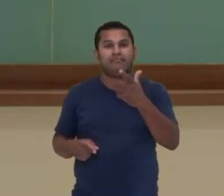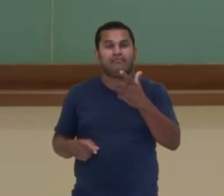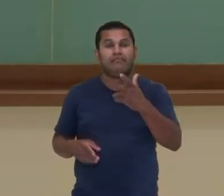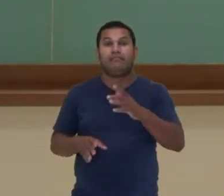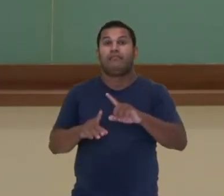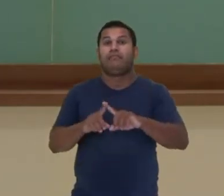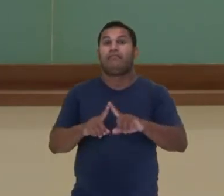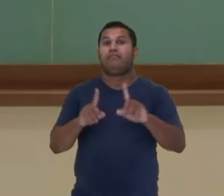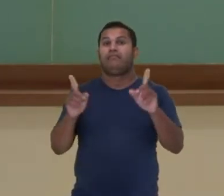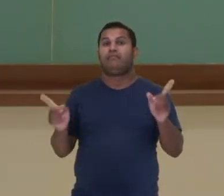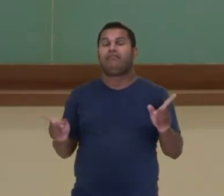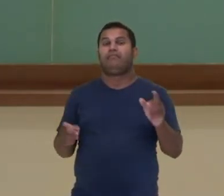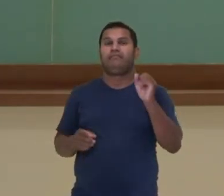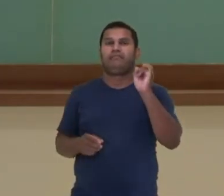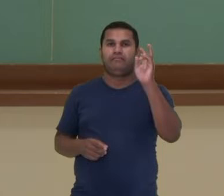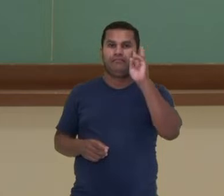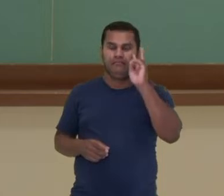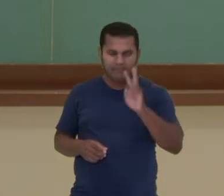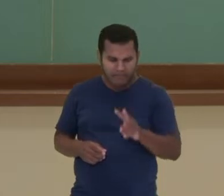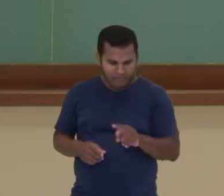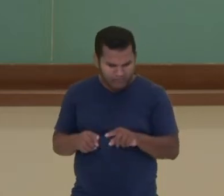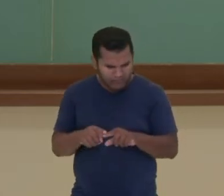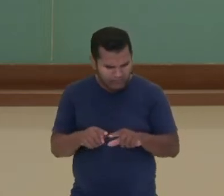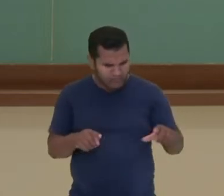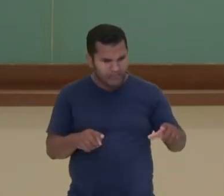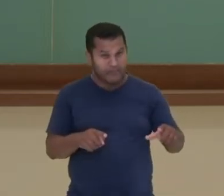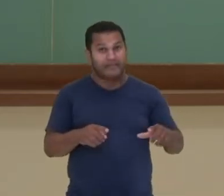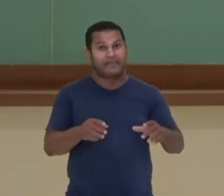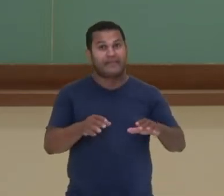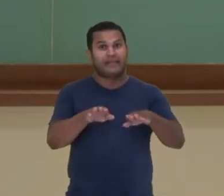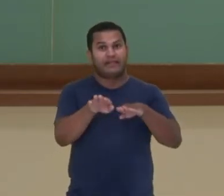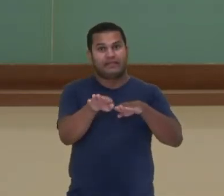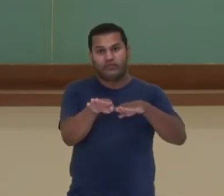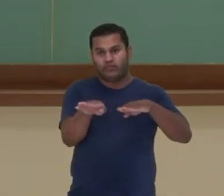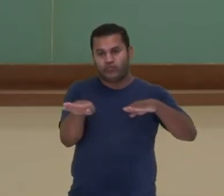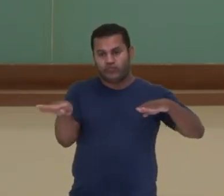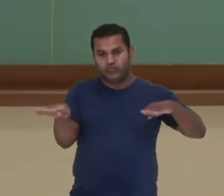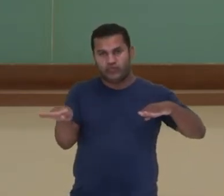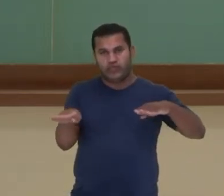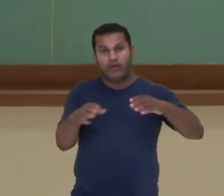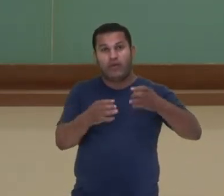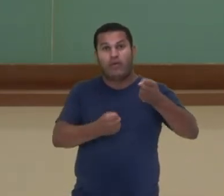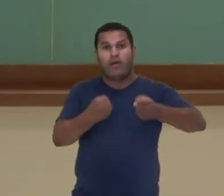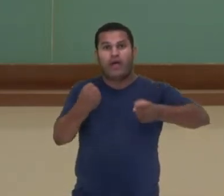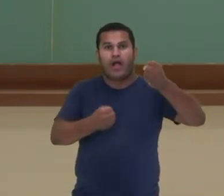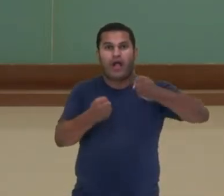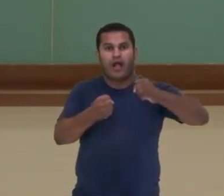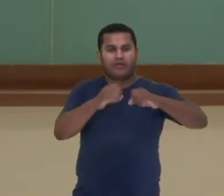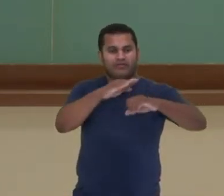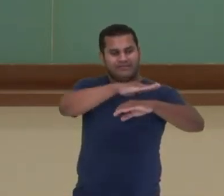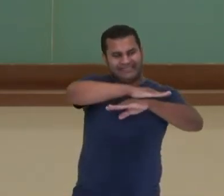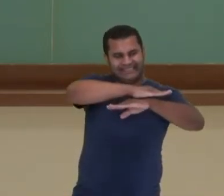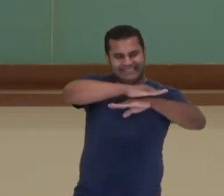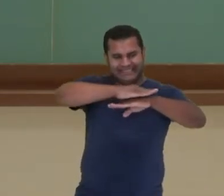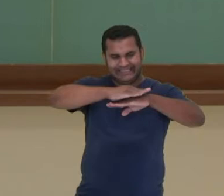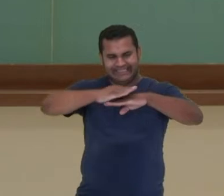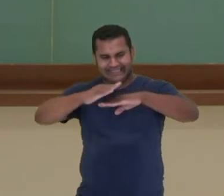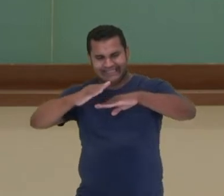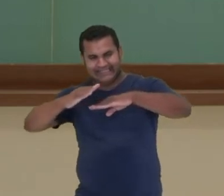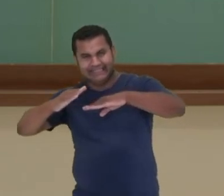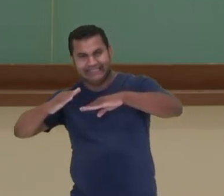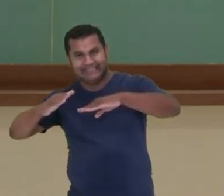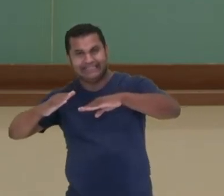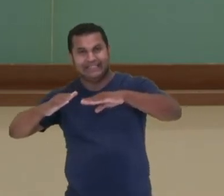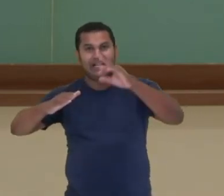vezes estipular, né, qual é a velocidade, por exemplo, que um veículo estava. Porque essa marca, esse deslocamento, ele